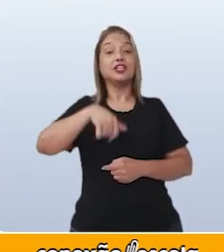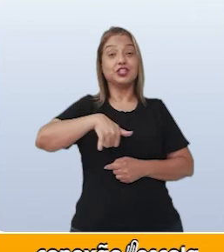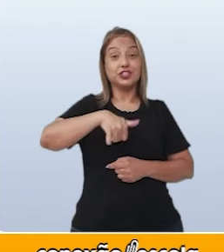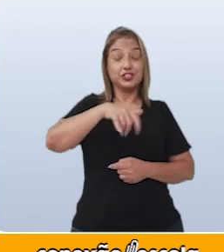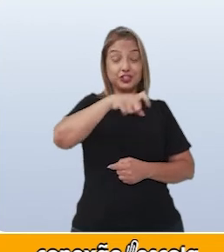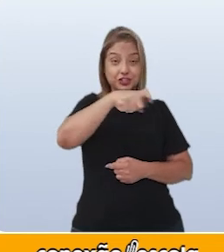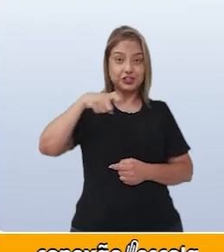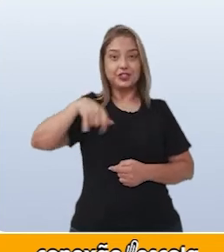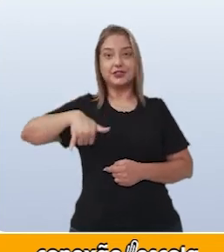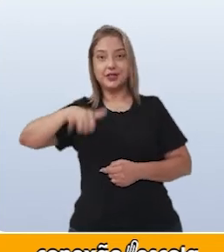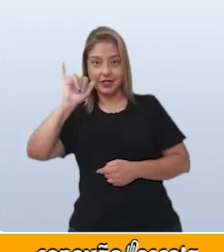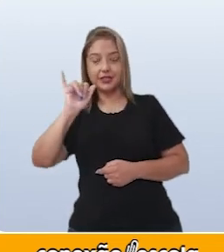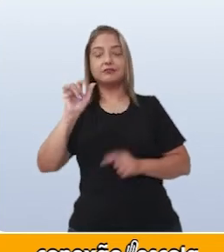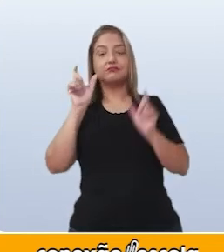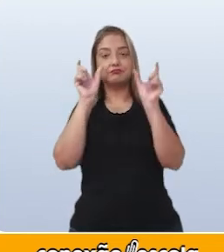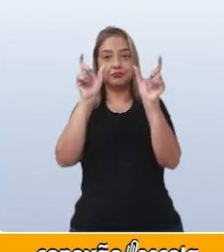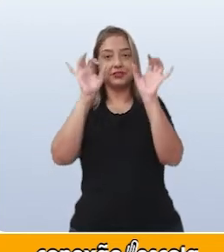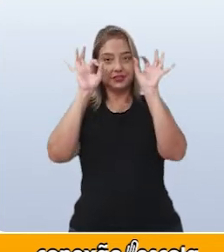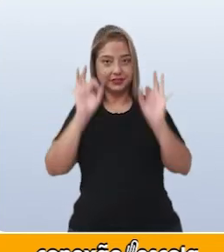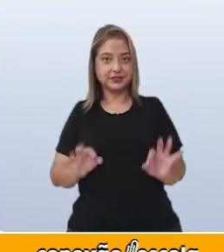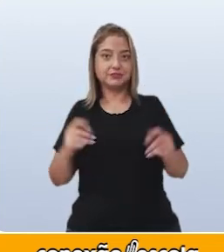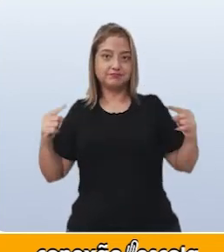distributiva.